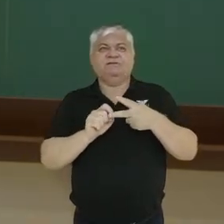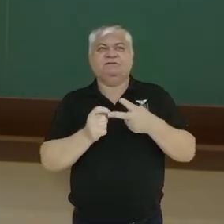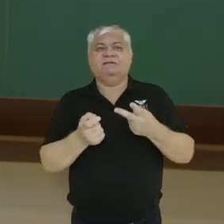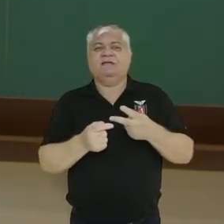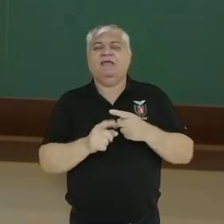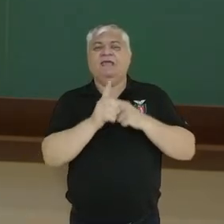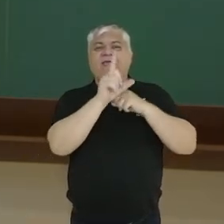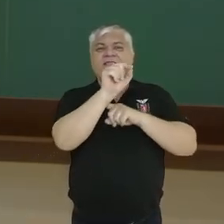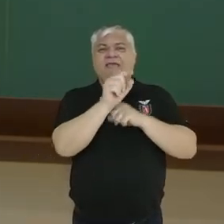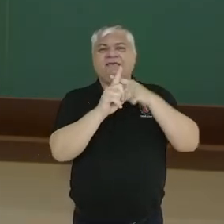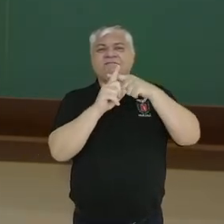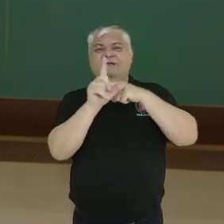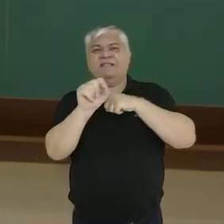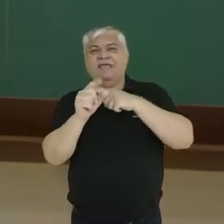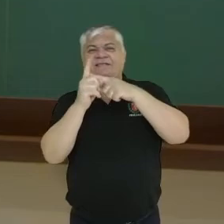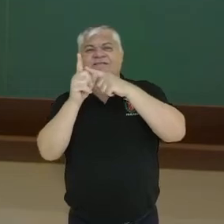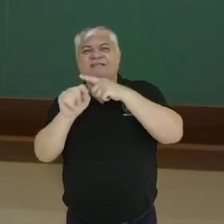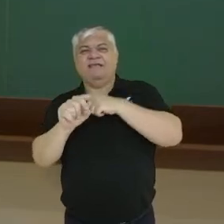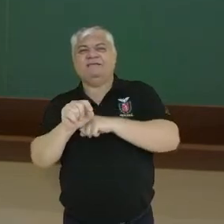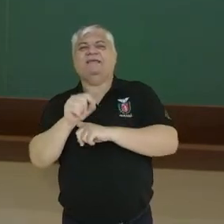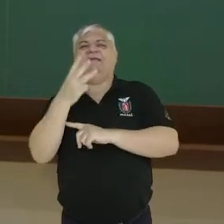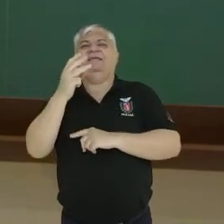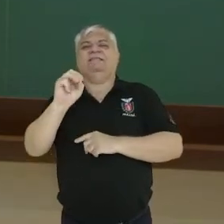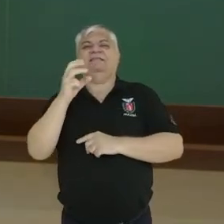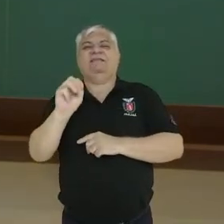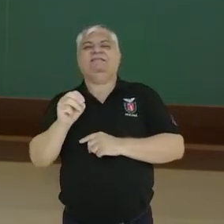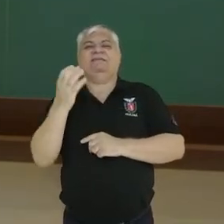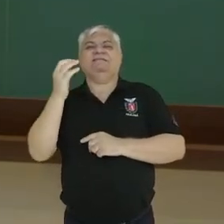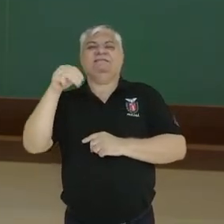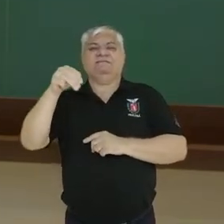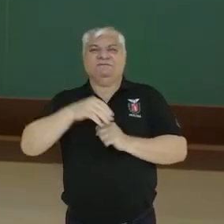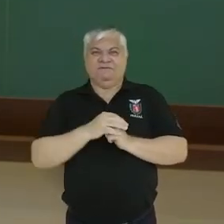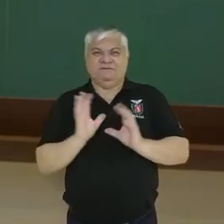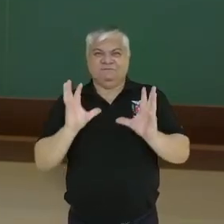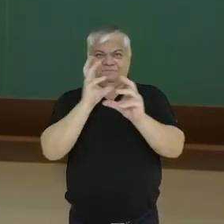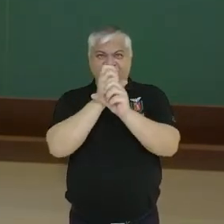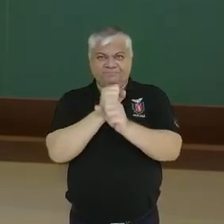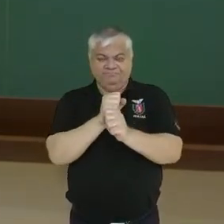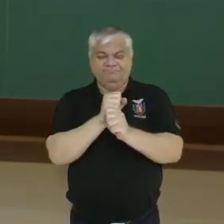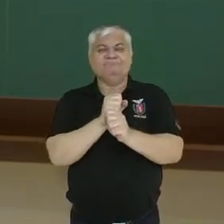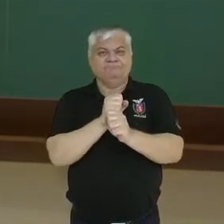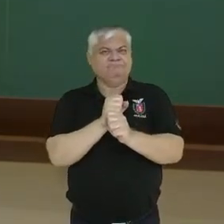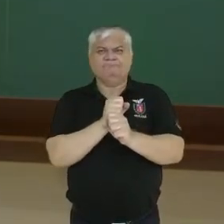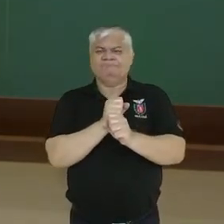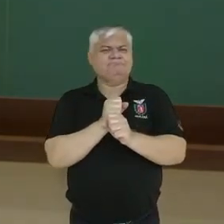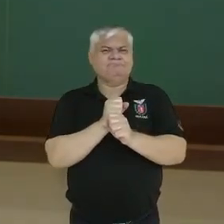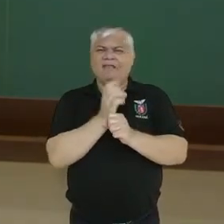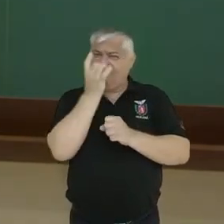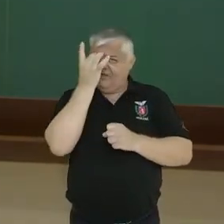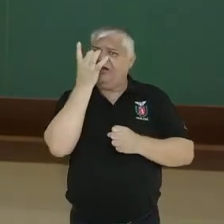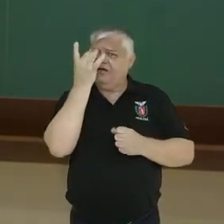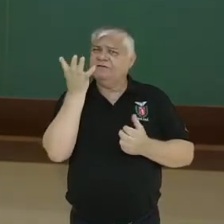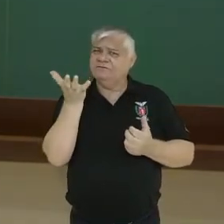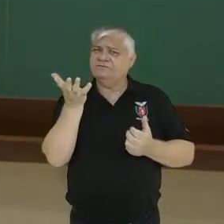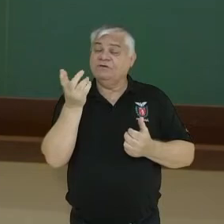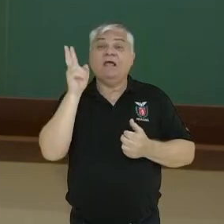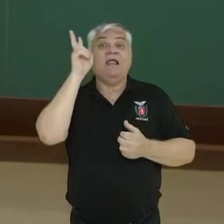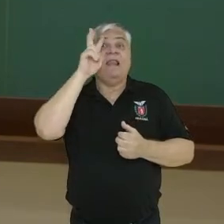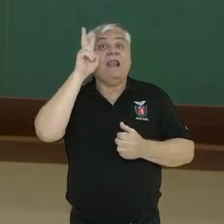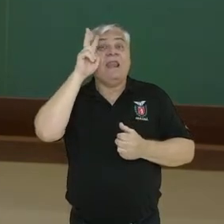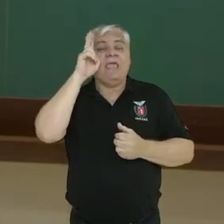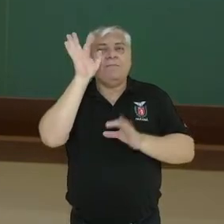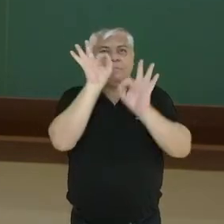10 mais 10, o perímetro é 30 centímetros. Então, aqui não é difícil. Precisamos lembrar dessas